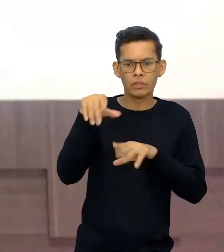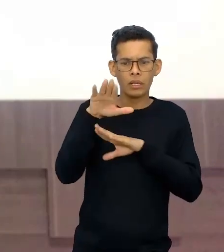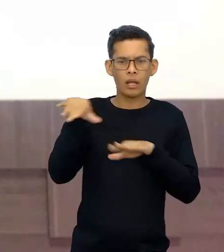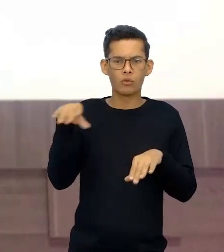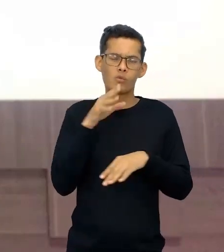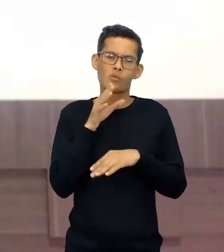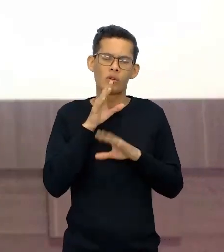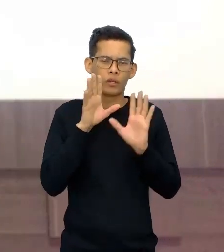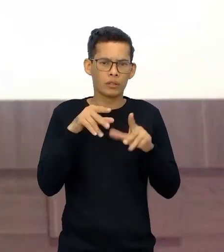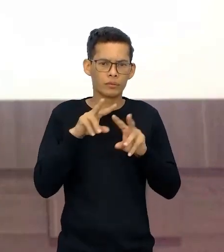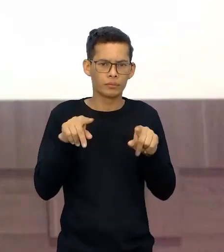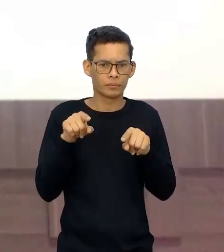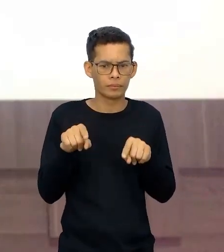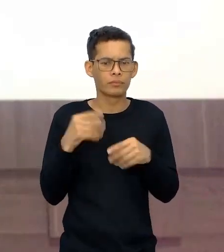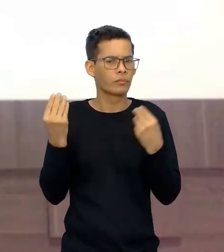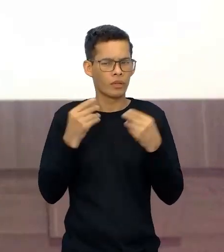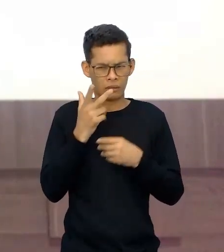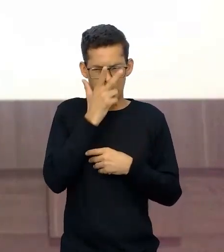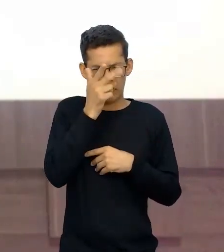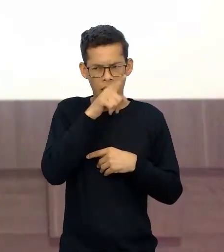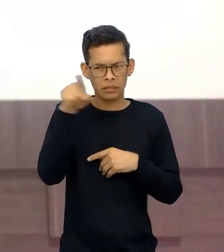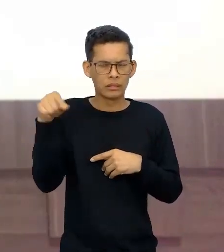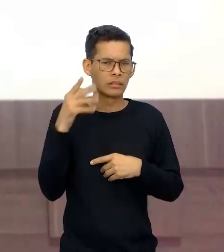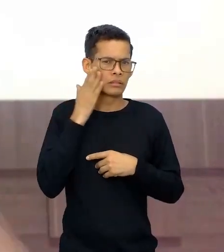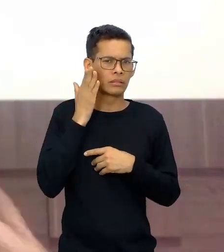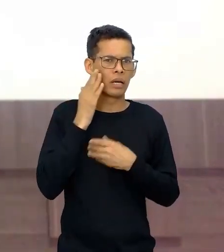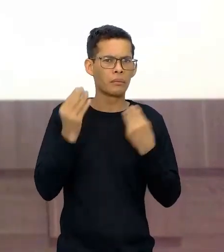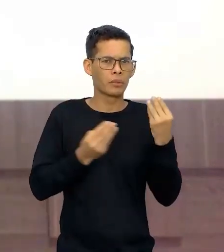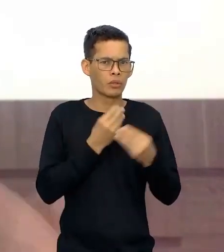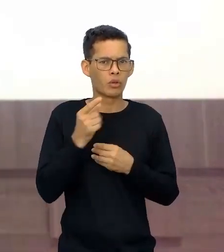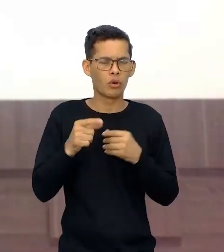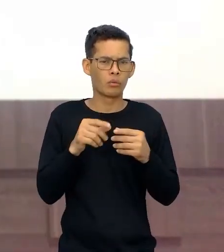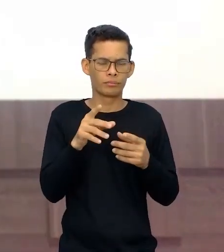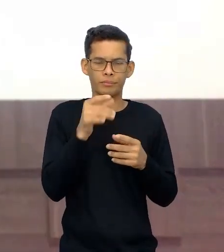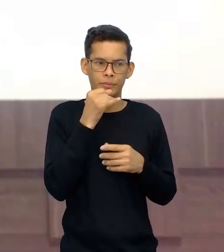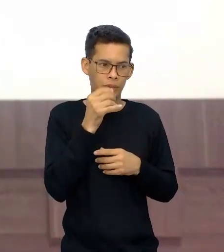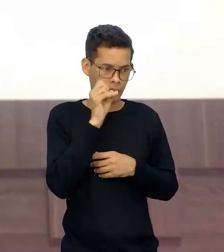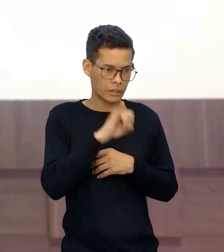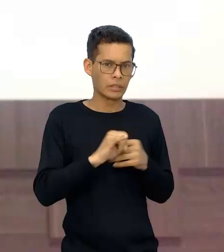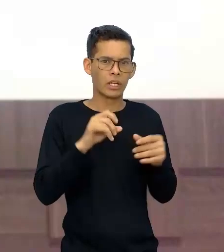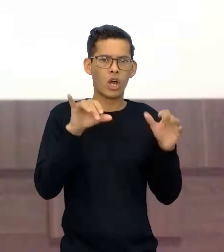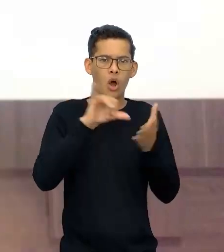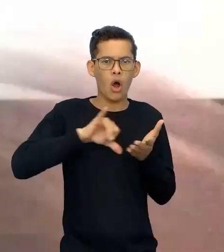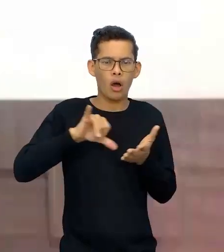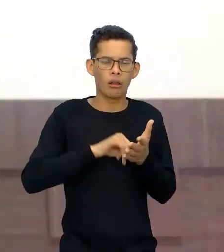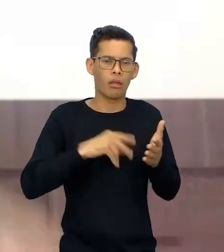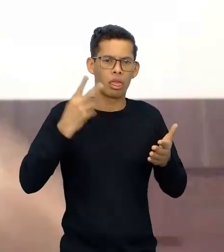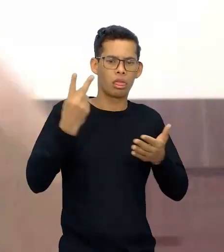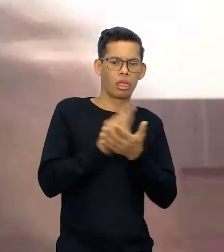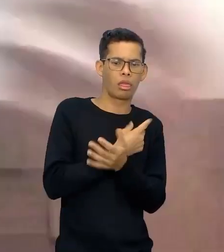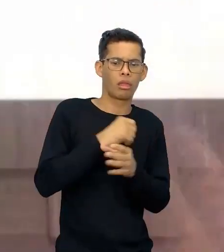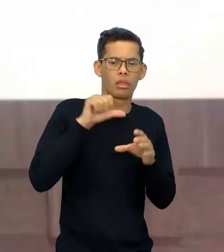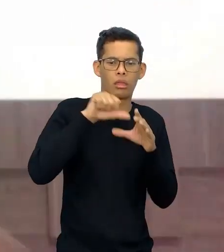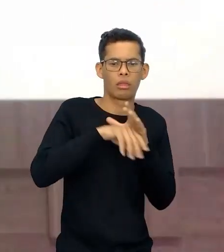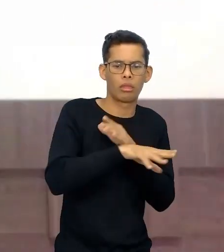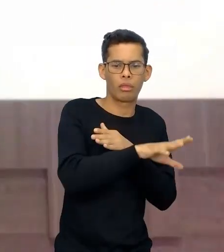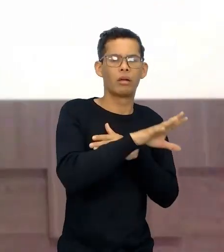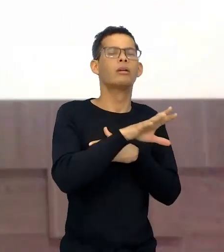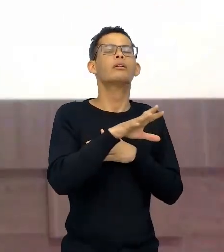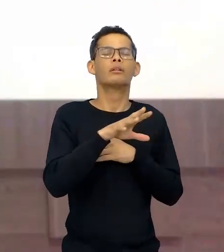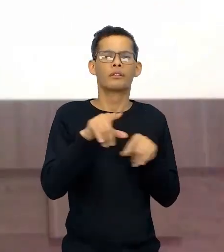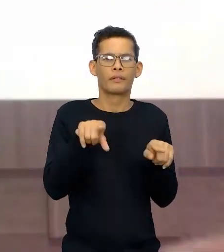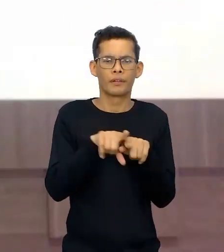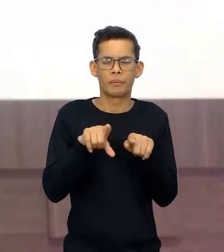E aí, será que eles sabem dos impactos que o descarte incorreto do óleo e a ausência de tratamento